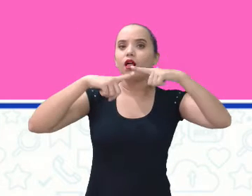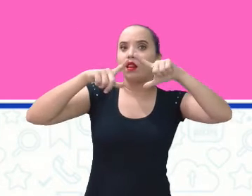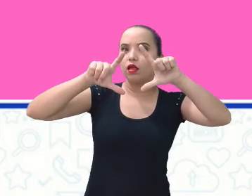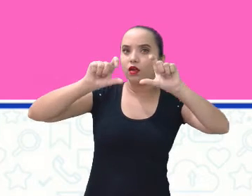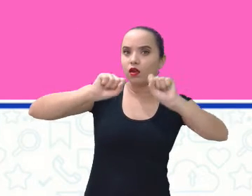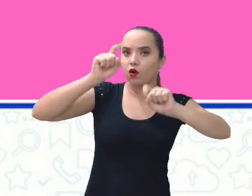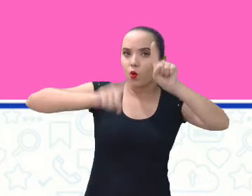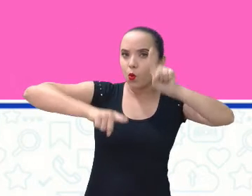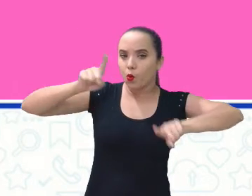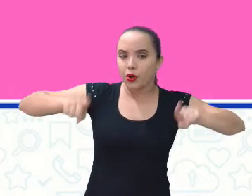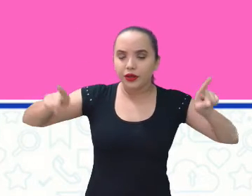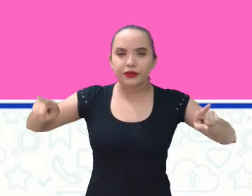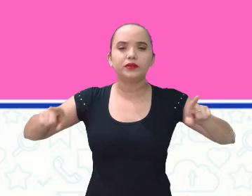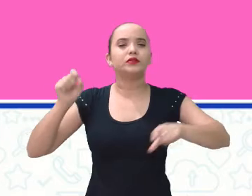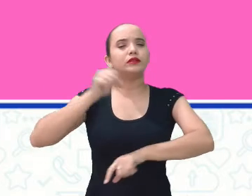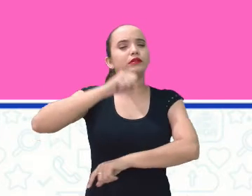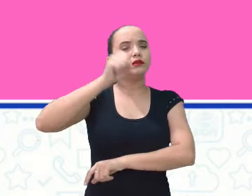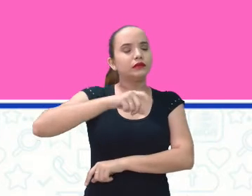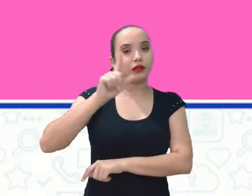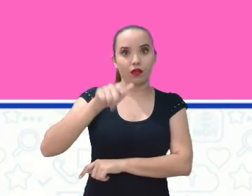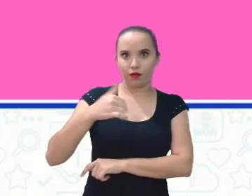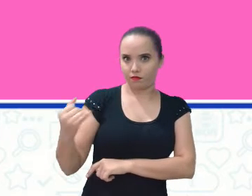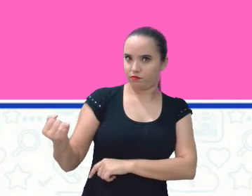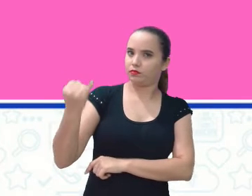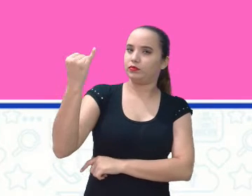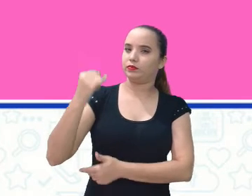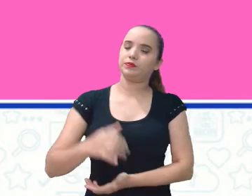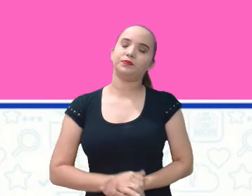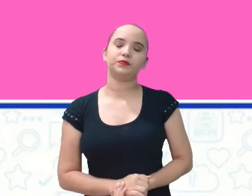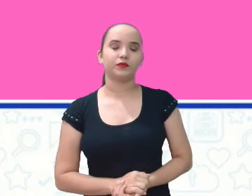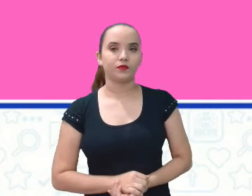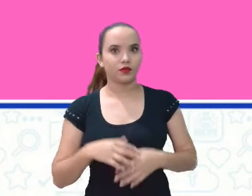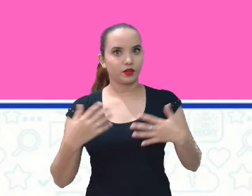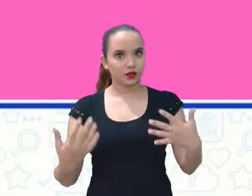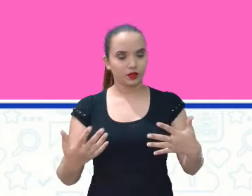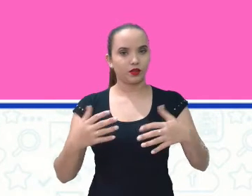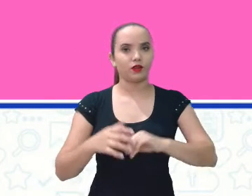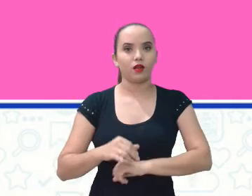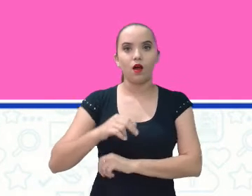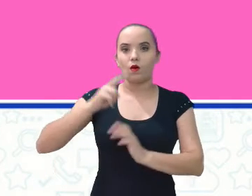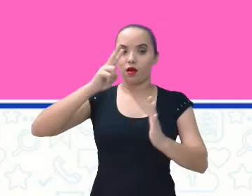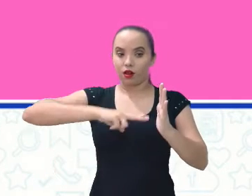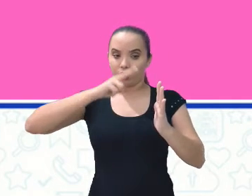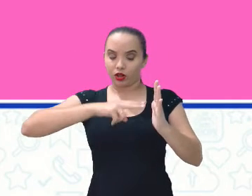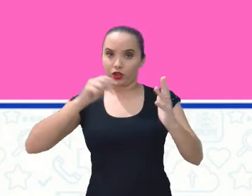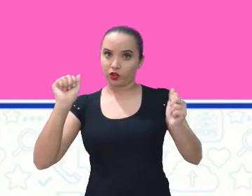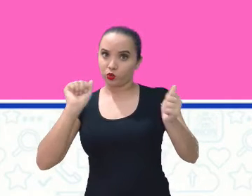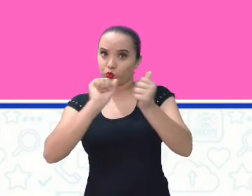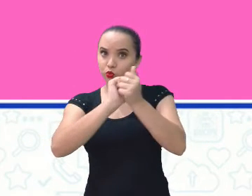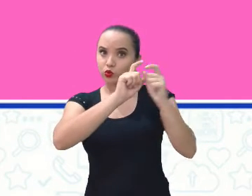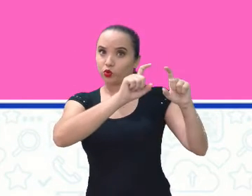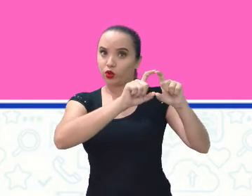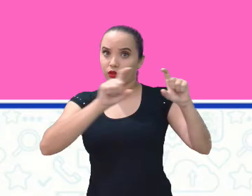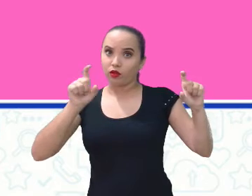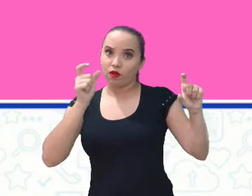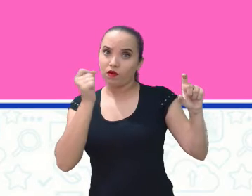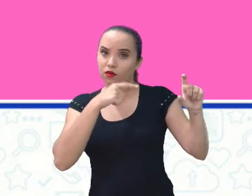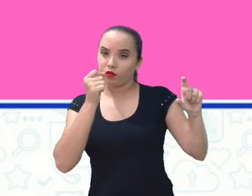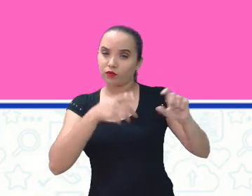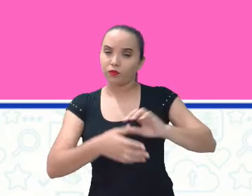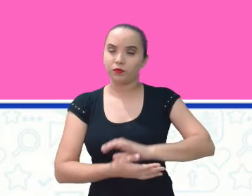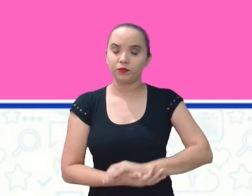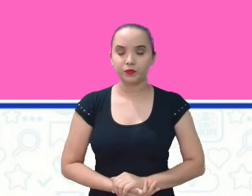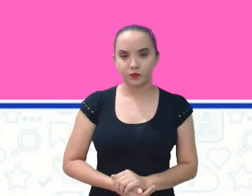muito importante. Então, a leitura com tirinhas de humor, a fim de analisar